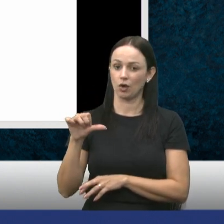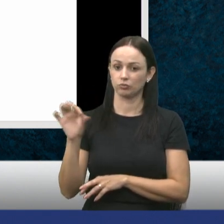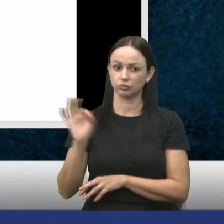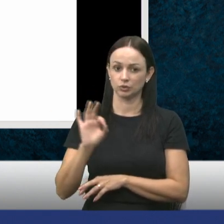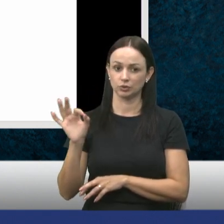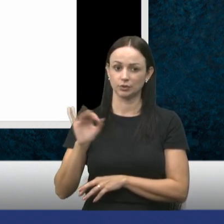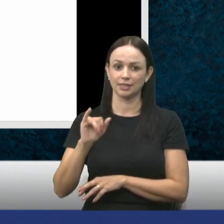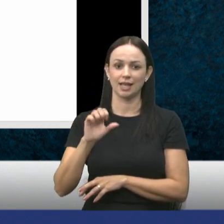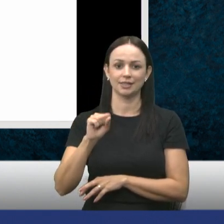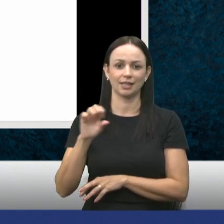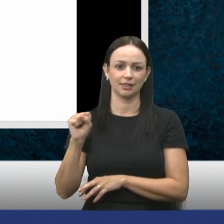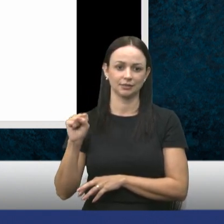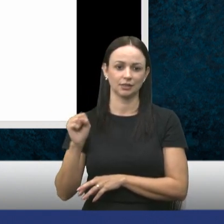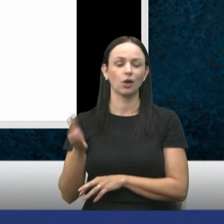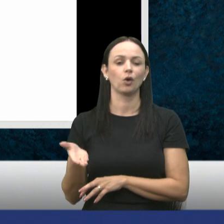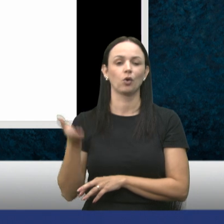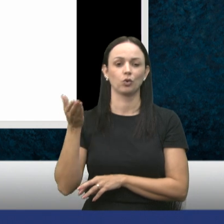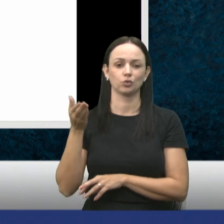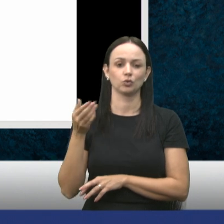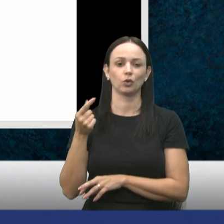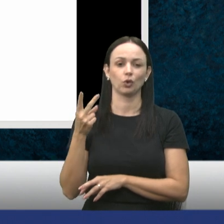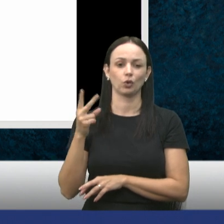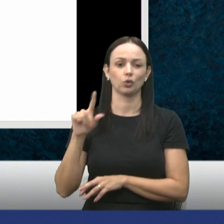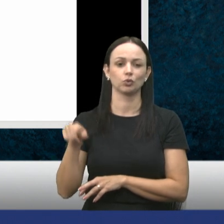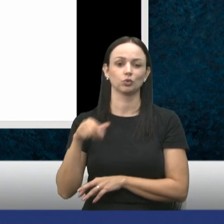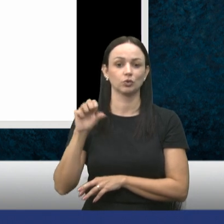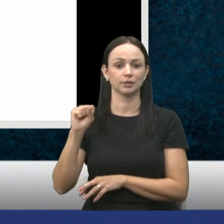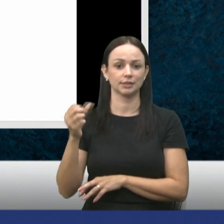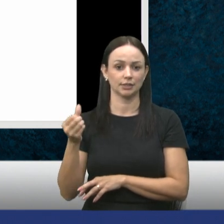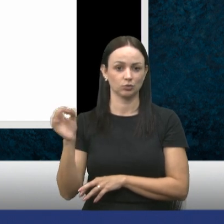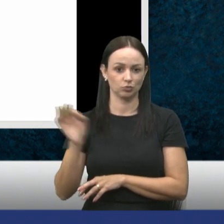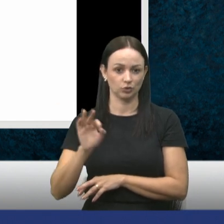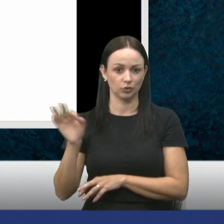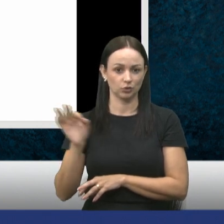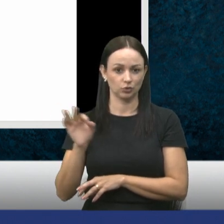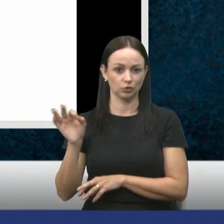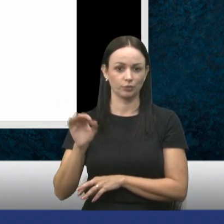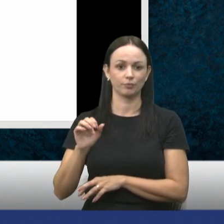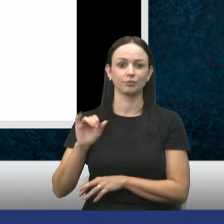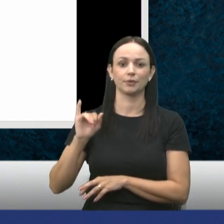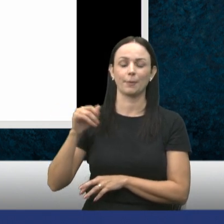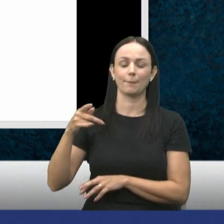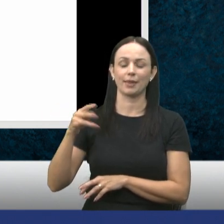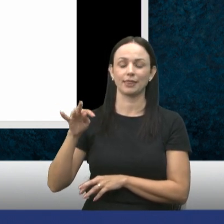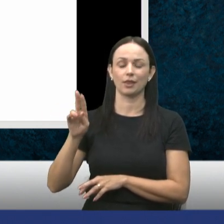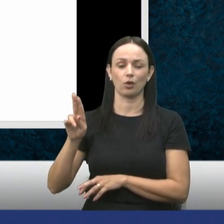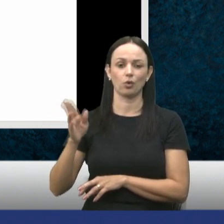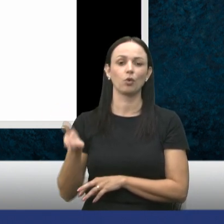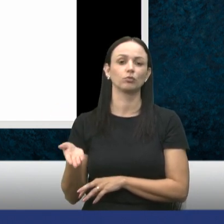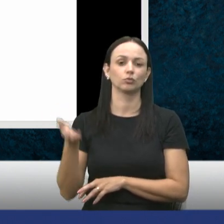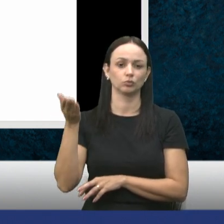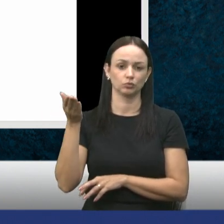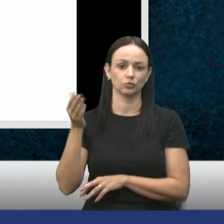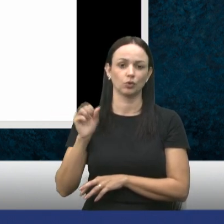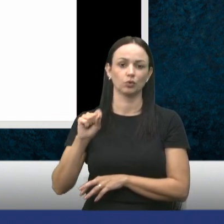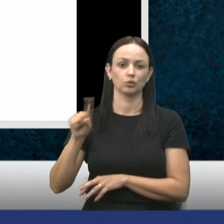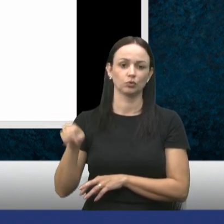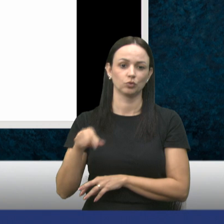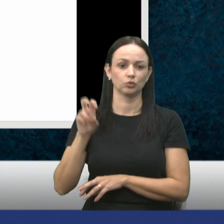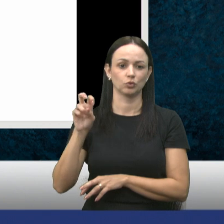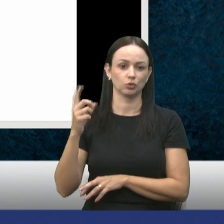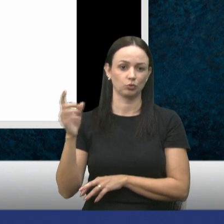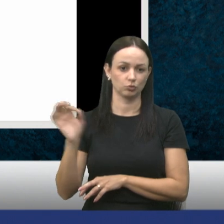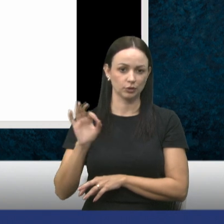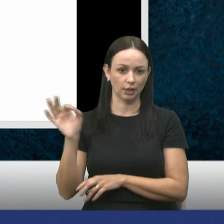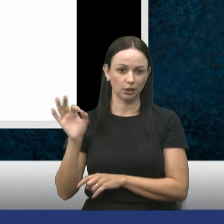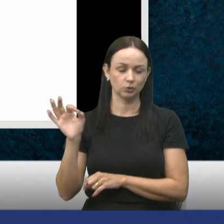17,19%. O ISS, aumento de 12,86%. O IPTU, aumento de